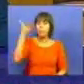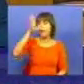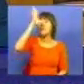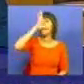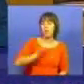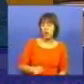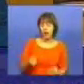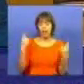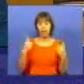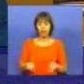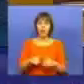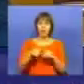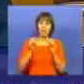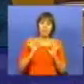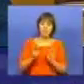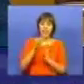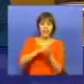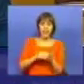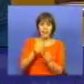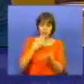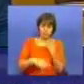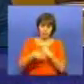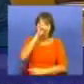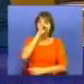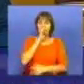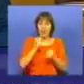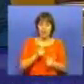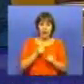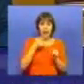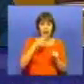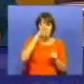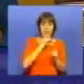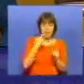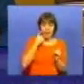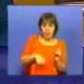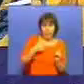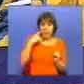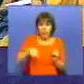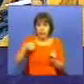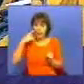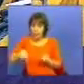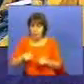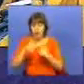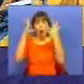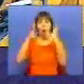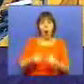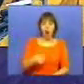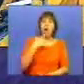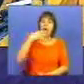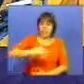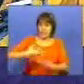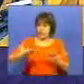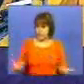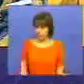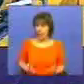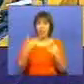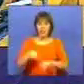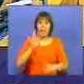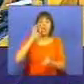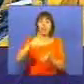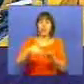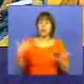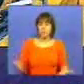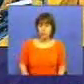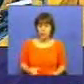Primeiro-Ministro, que tinha ensaiado bem o texto. Cada Ministro repetiu a todo o momento que este orçamento tem credibilidade porque tem